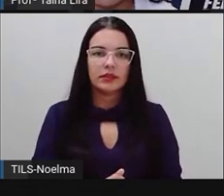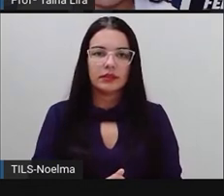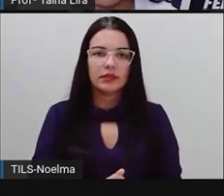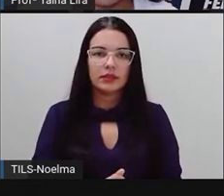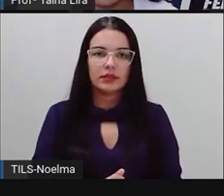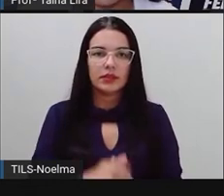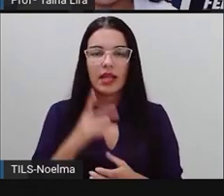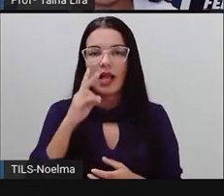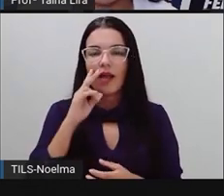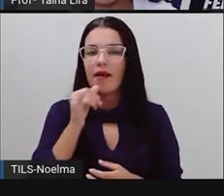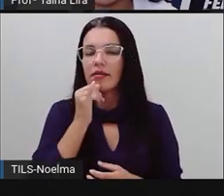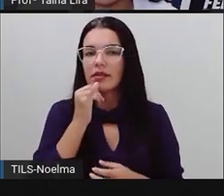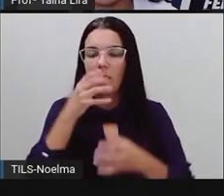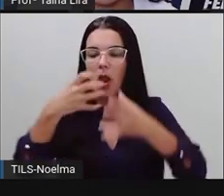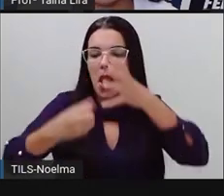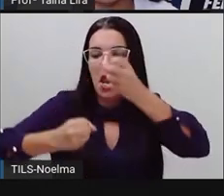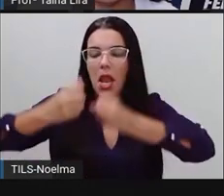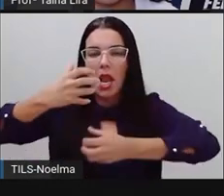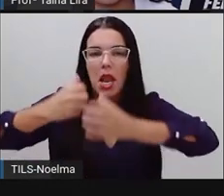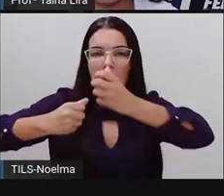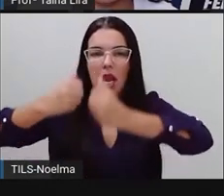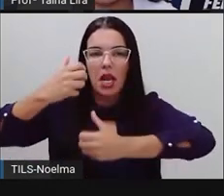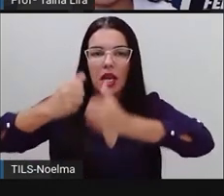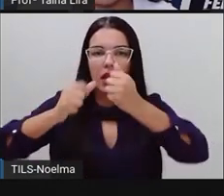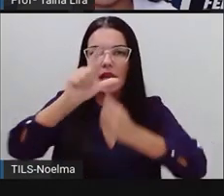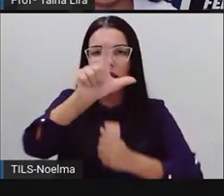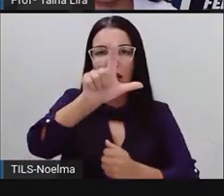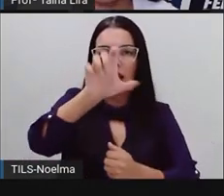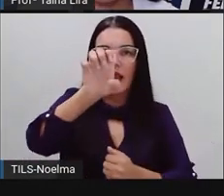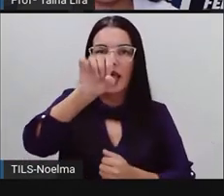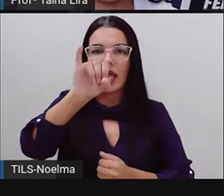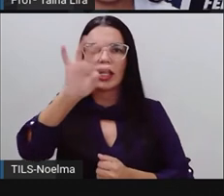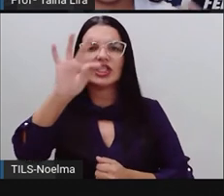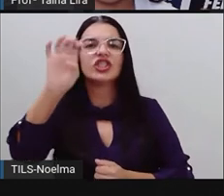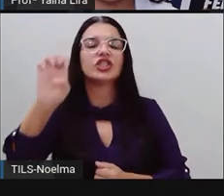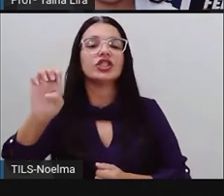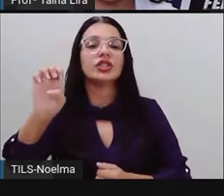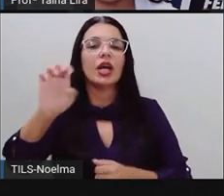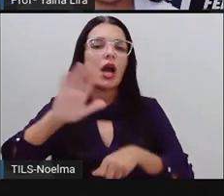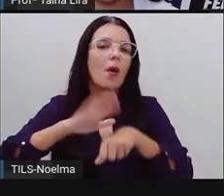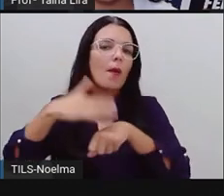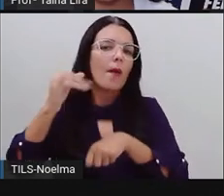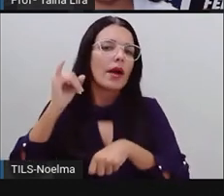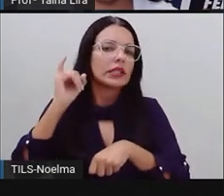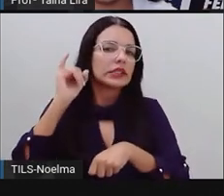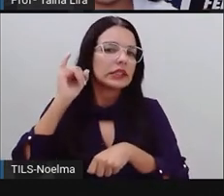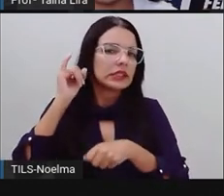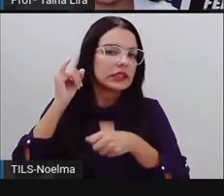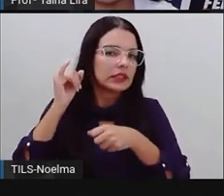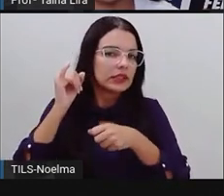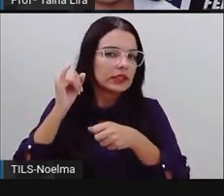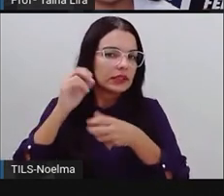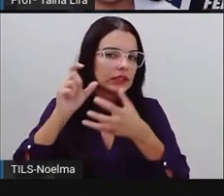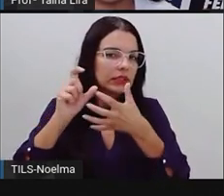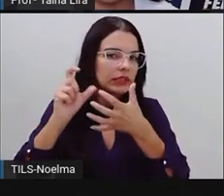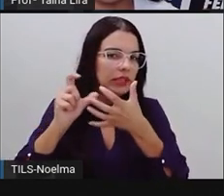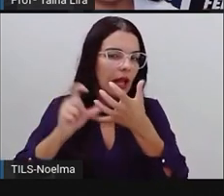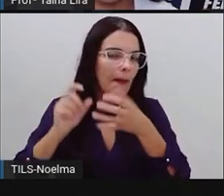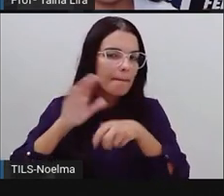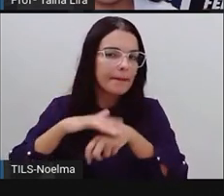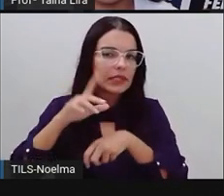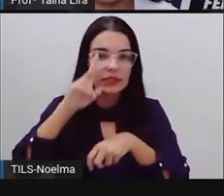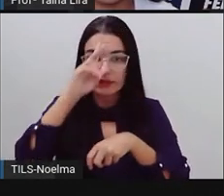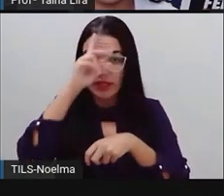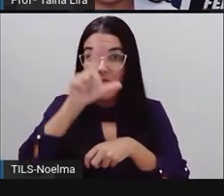a prova vai pegar aqui leite leite Qual é a sílaba mais forte a leite tá